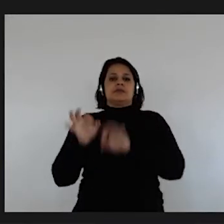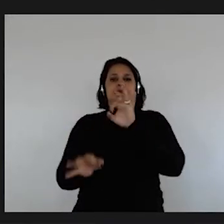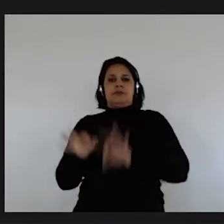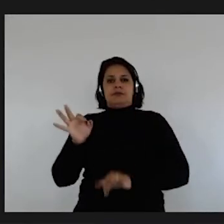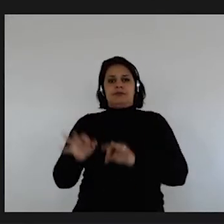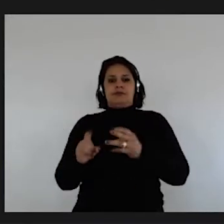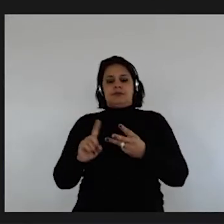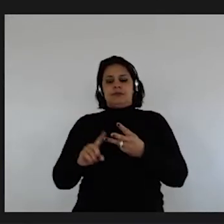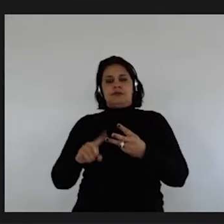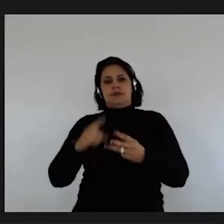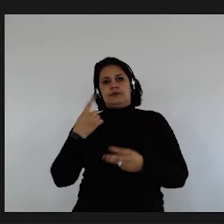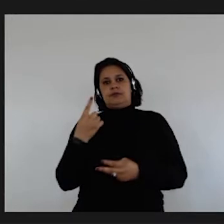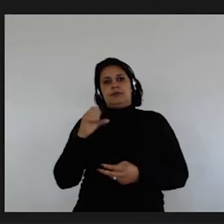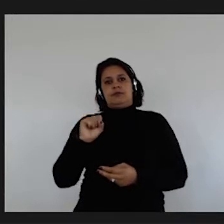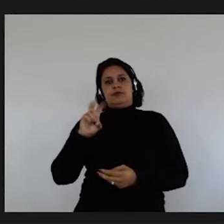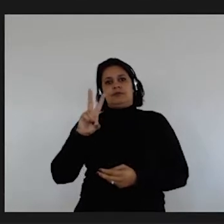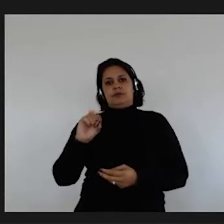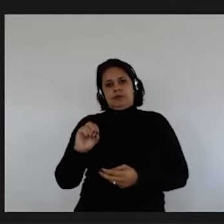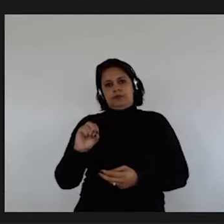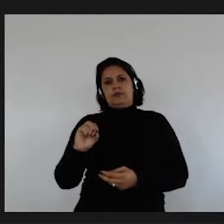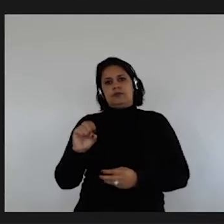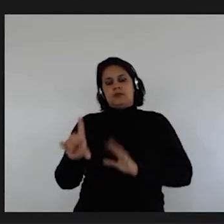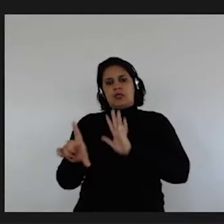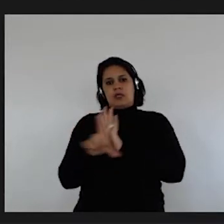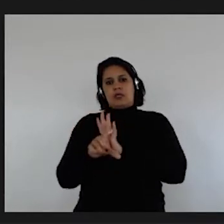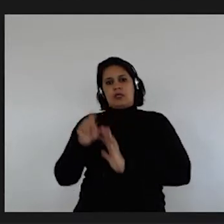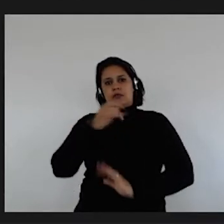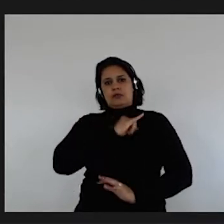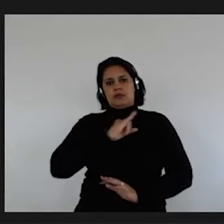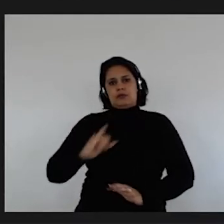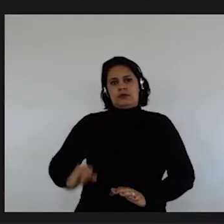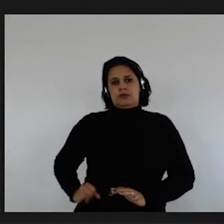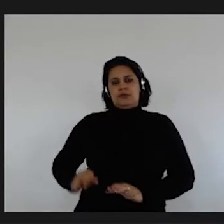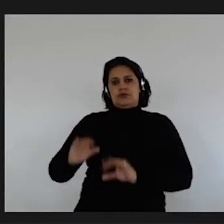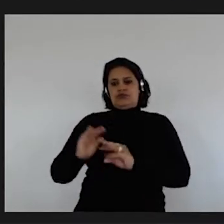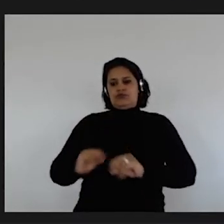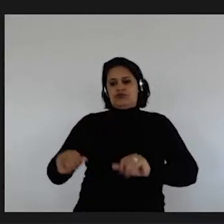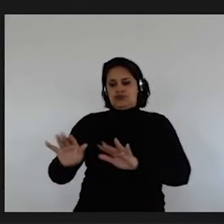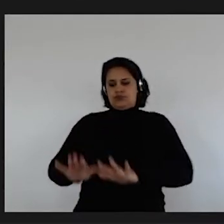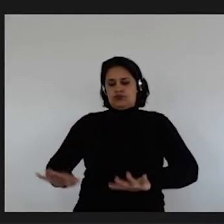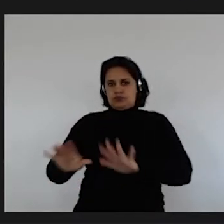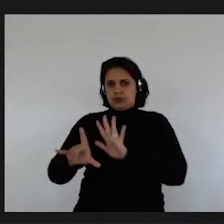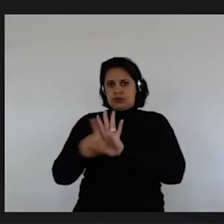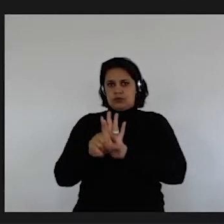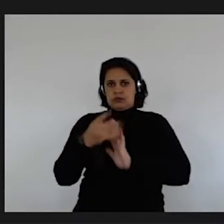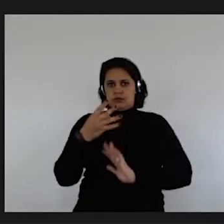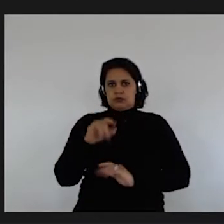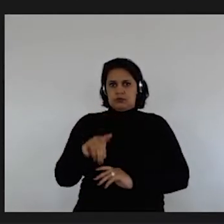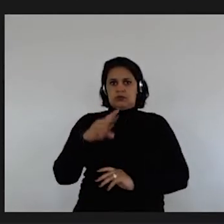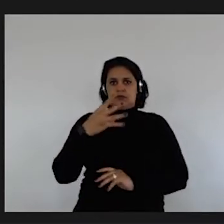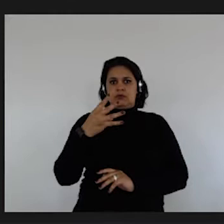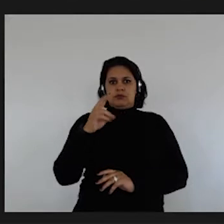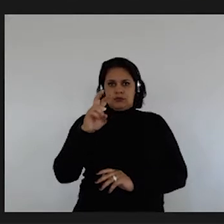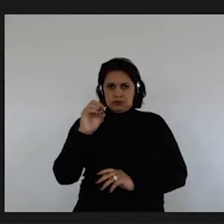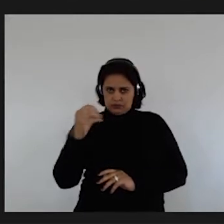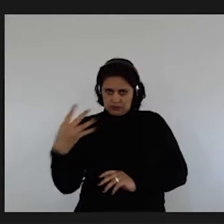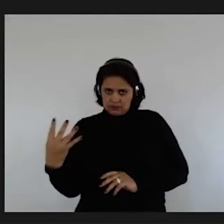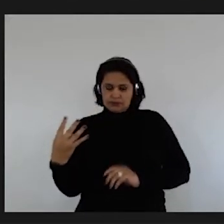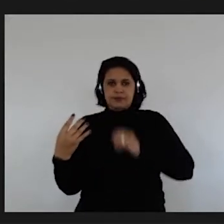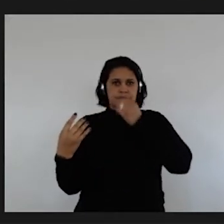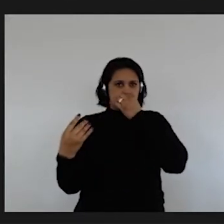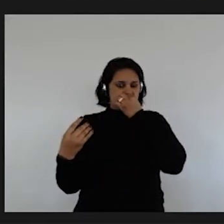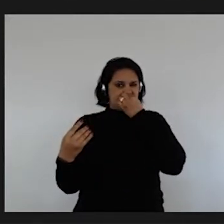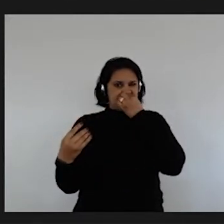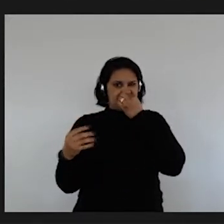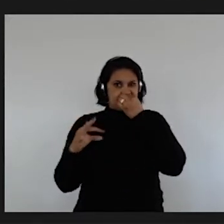em 1850 com a Lei Imperial de Terras, chegando até os dias de nós pela Lei 4.504, o Estatuto da Terra e